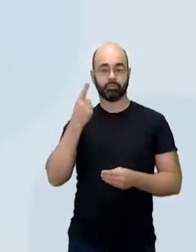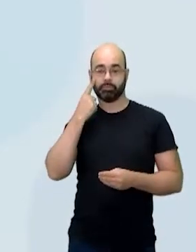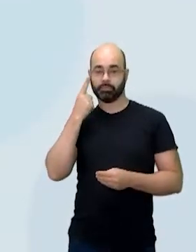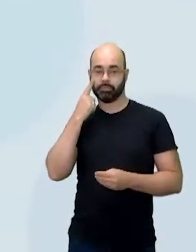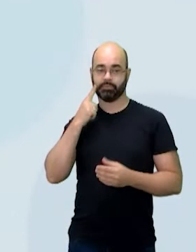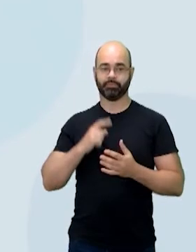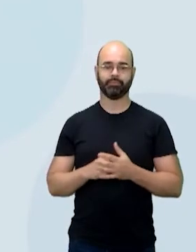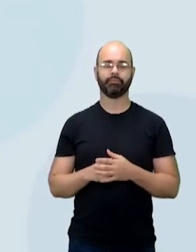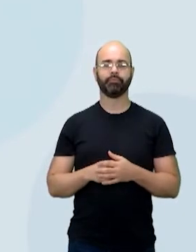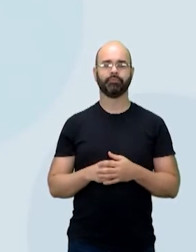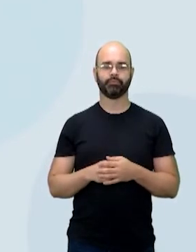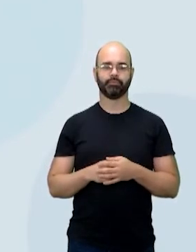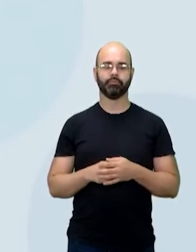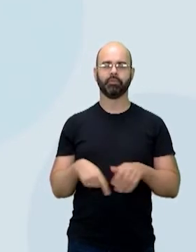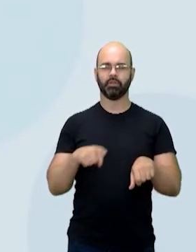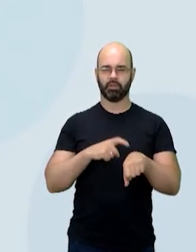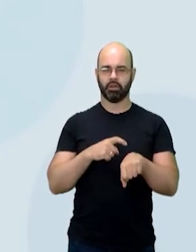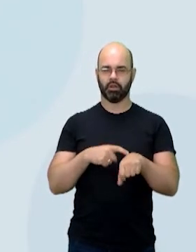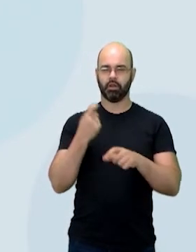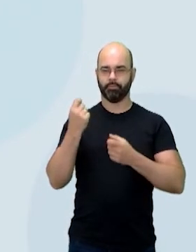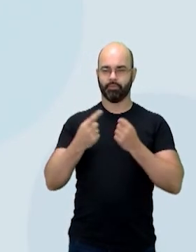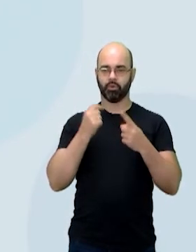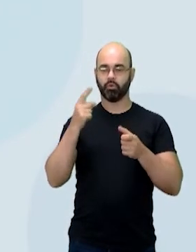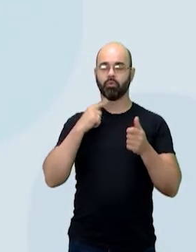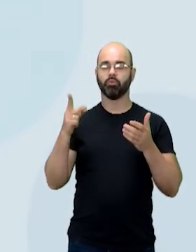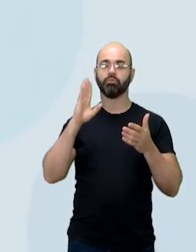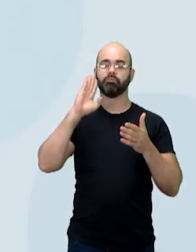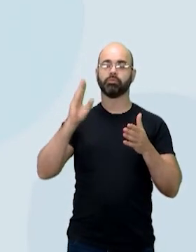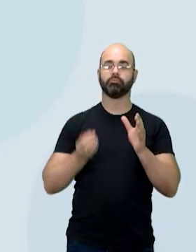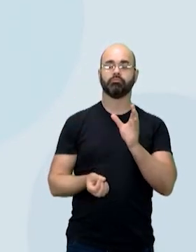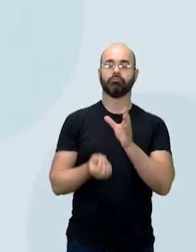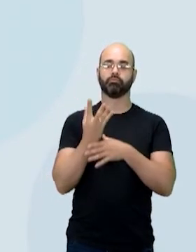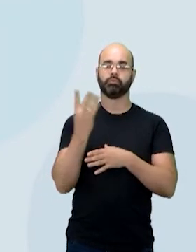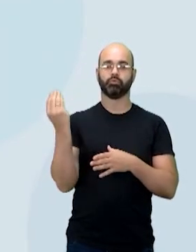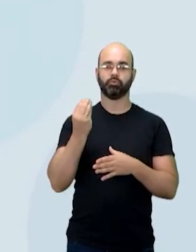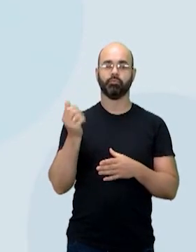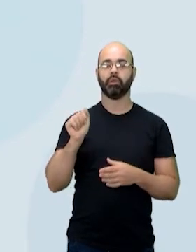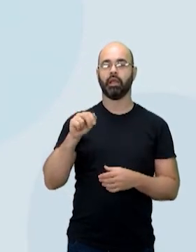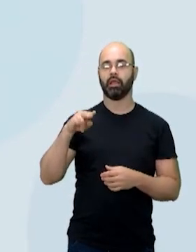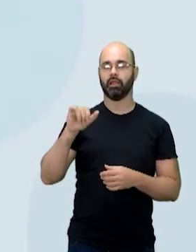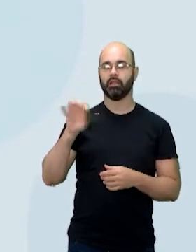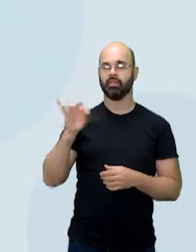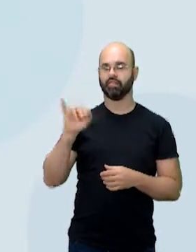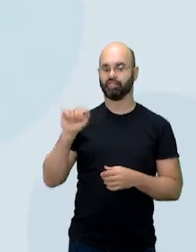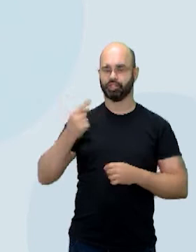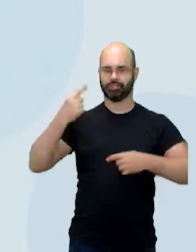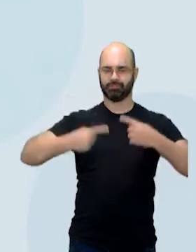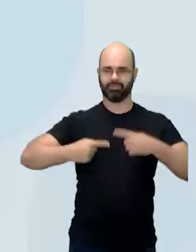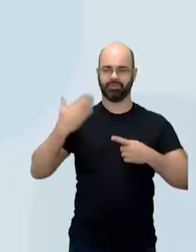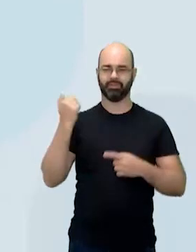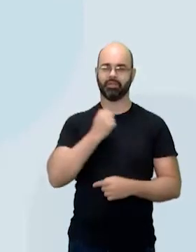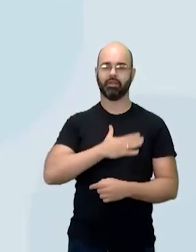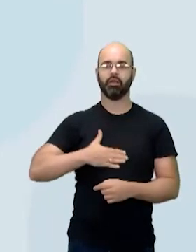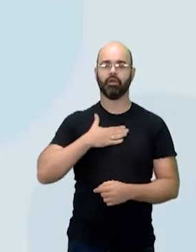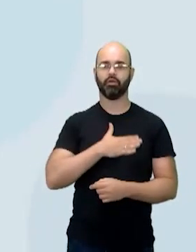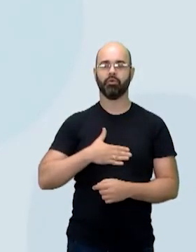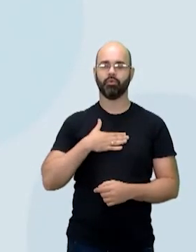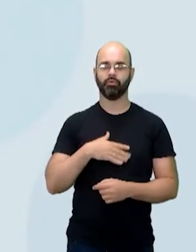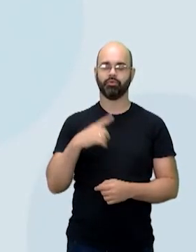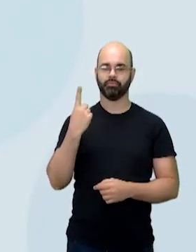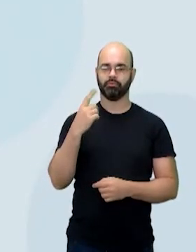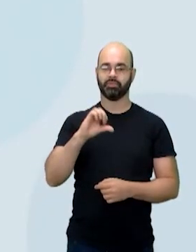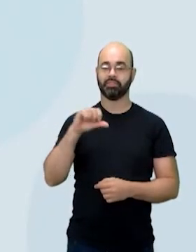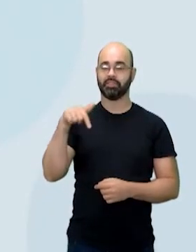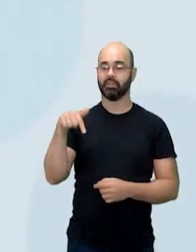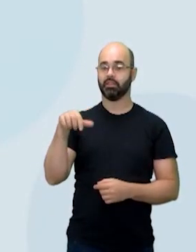que marcam essa abertura. A anistia política em agosto de 79.